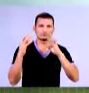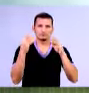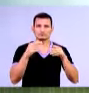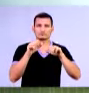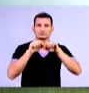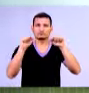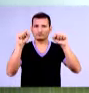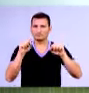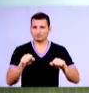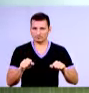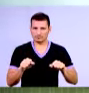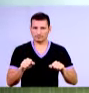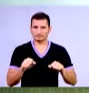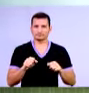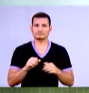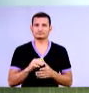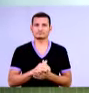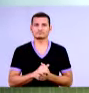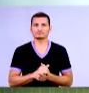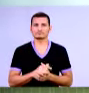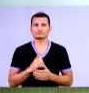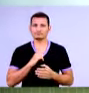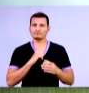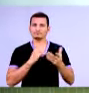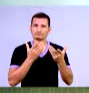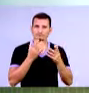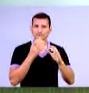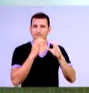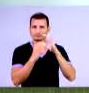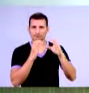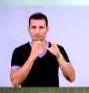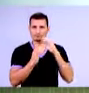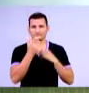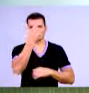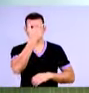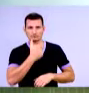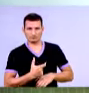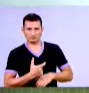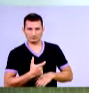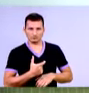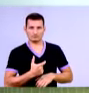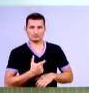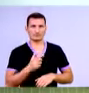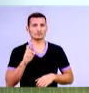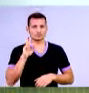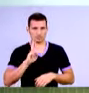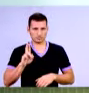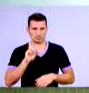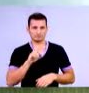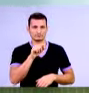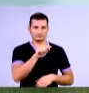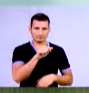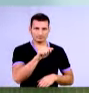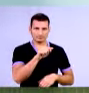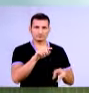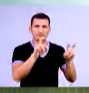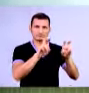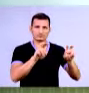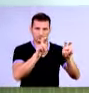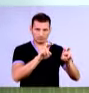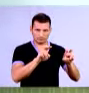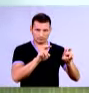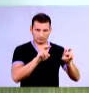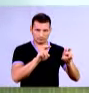sistemas que lidam justamente com a comunicação entre o homem, um usuário, né, e o computador, e